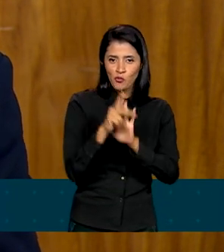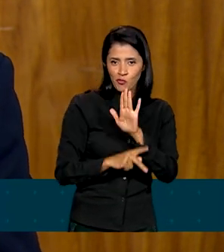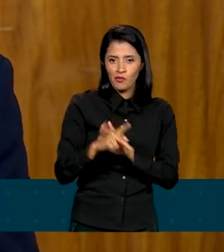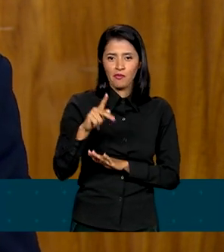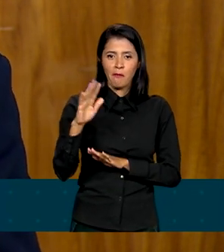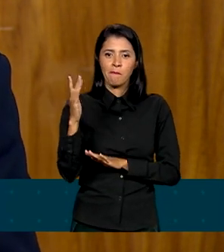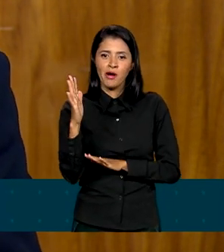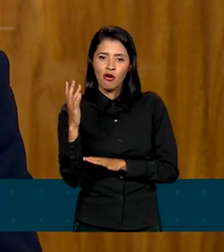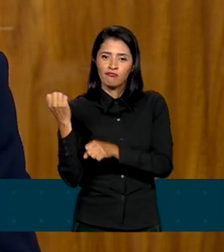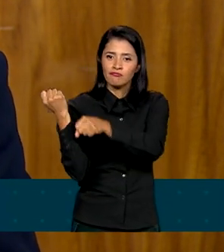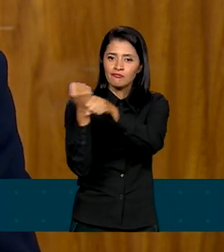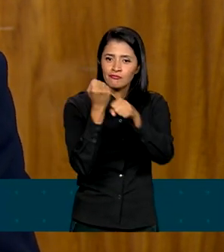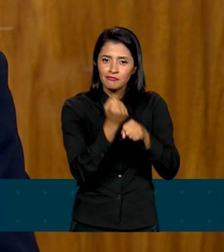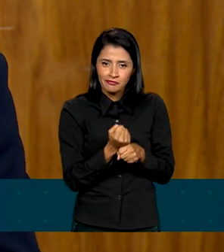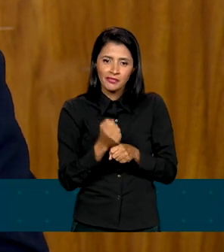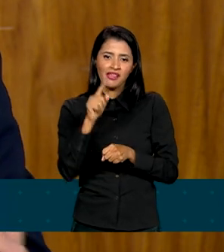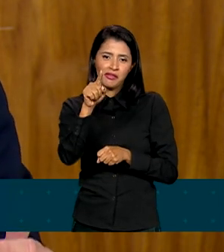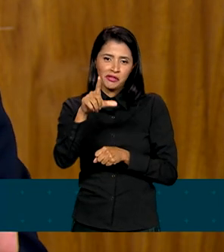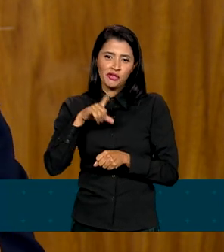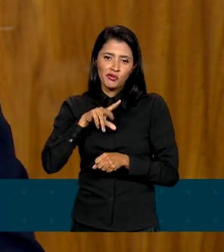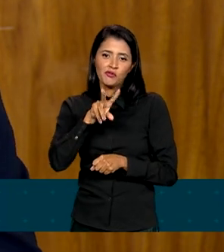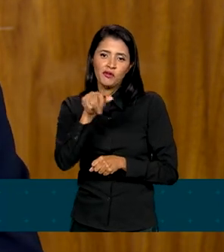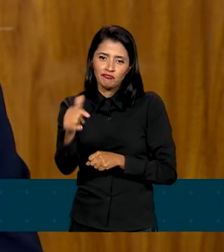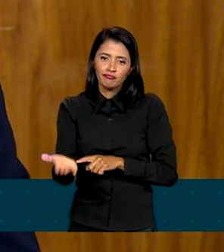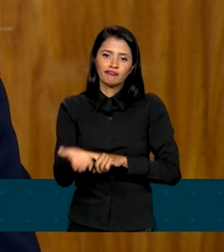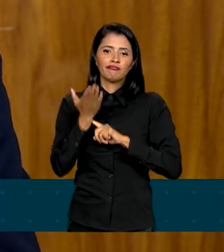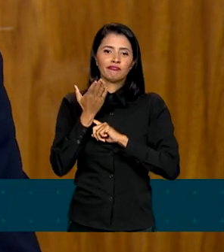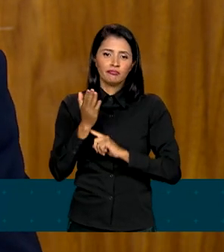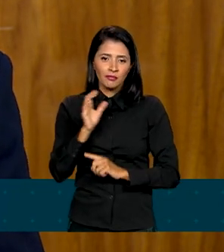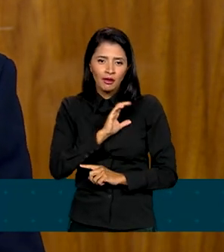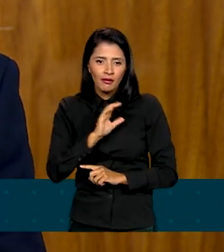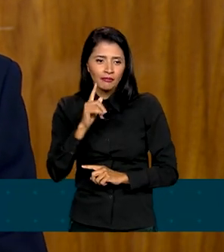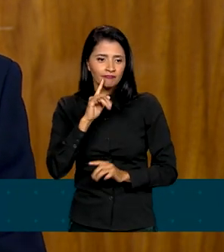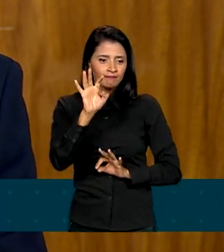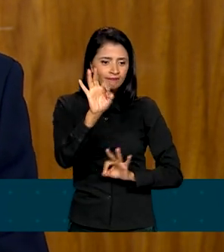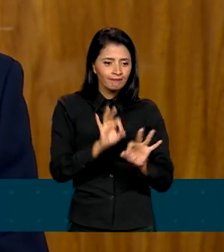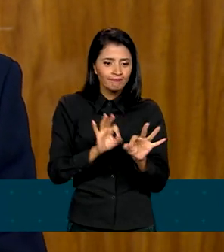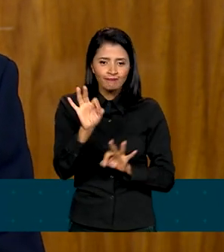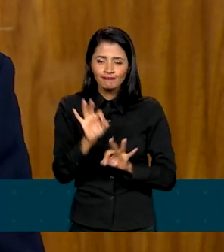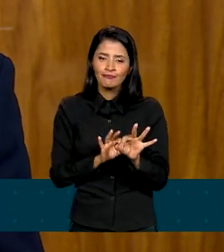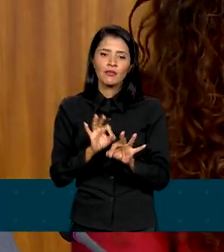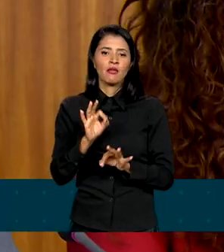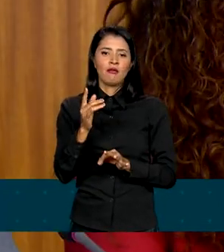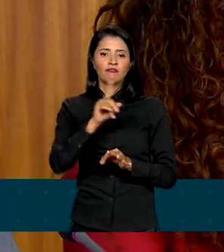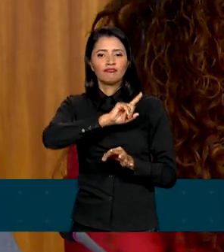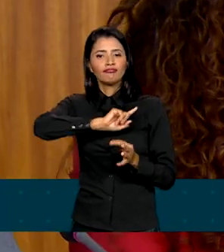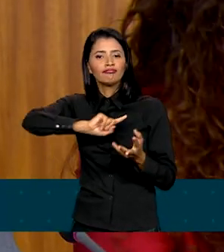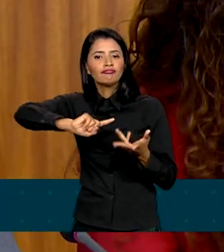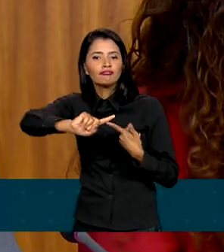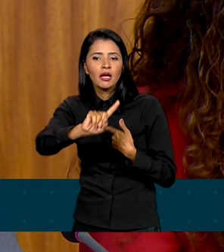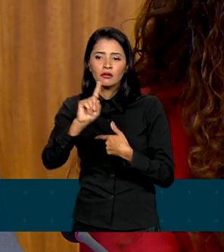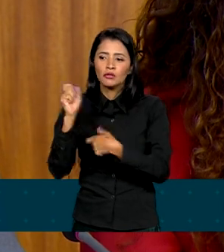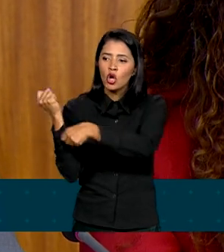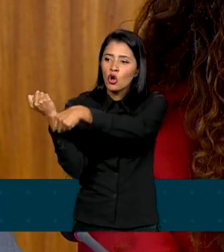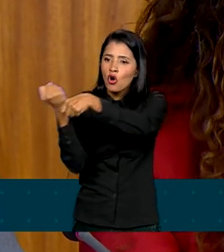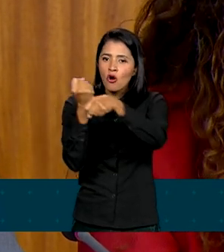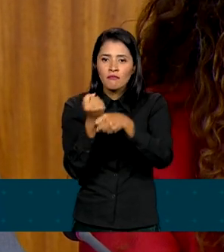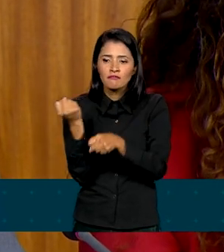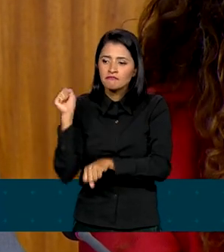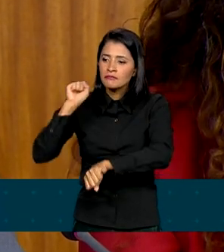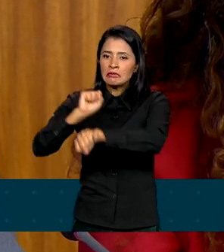que vai ajudar a dinamizar e a operacionalizar as milhares de obras que estão paradas